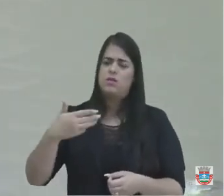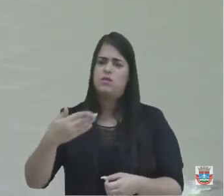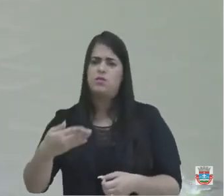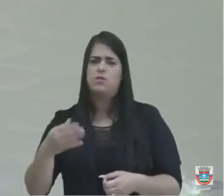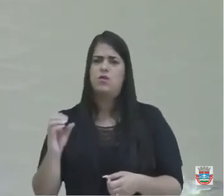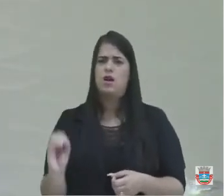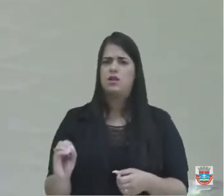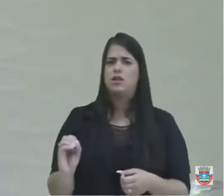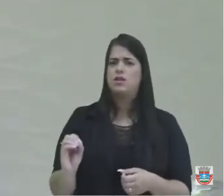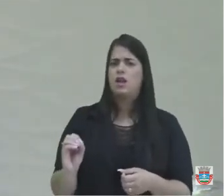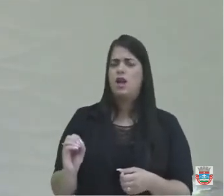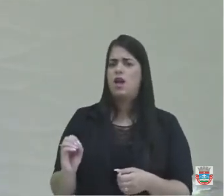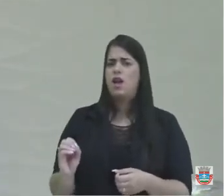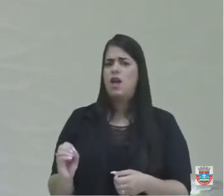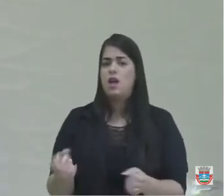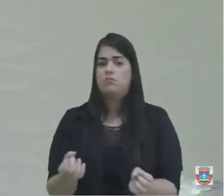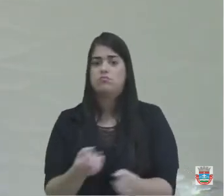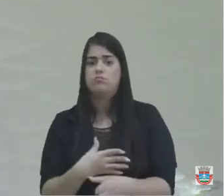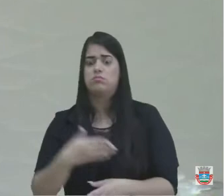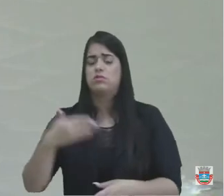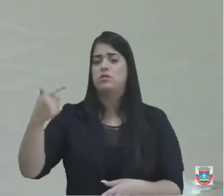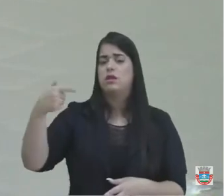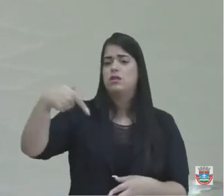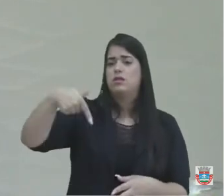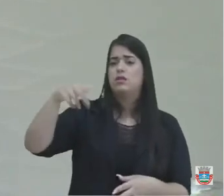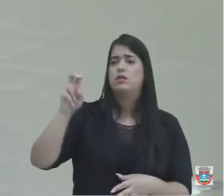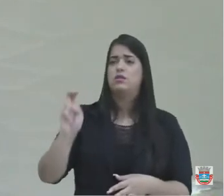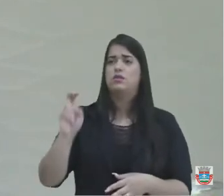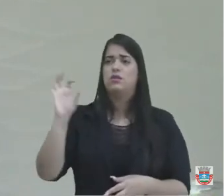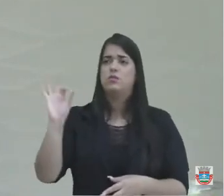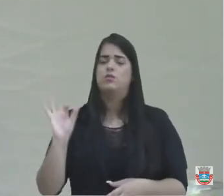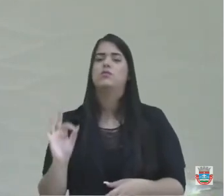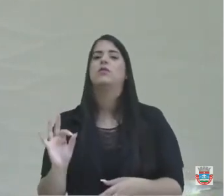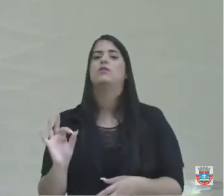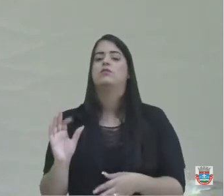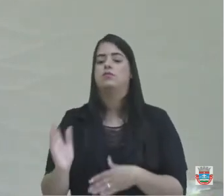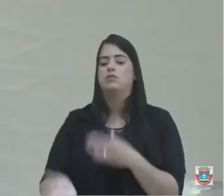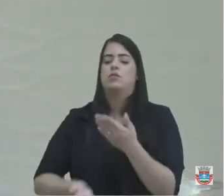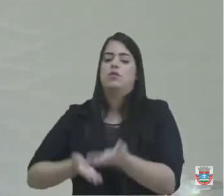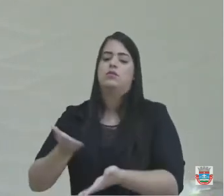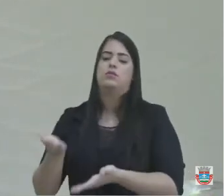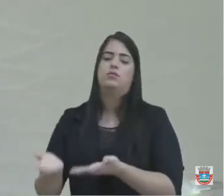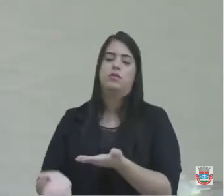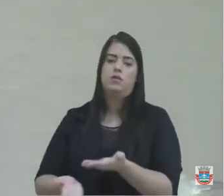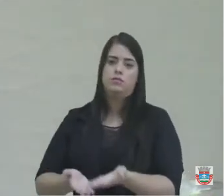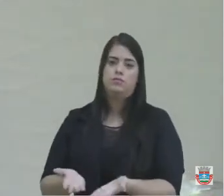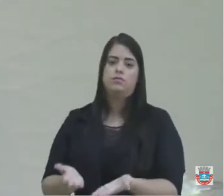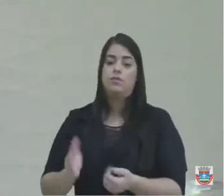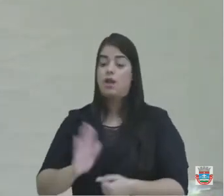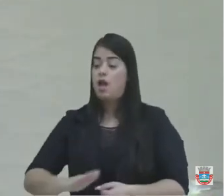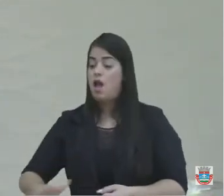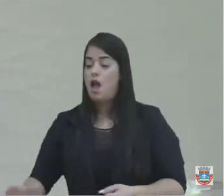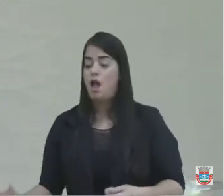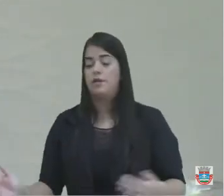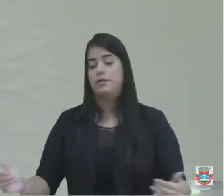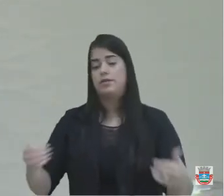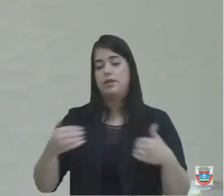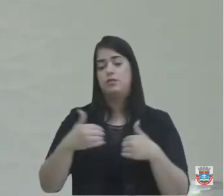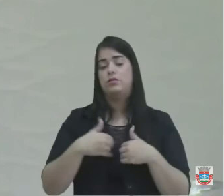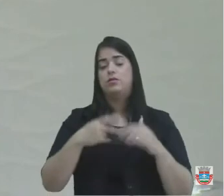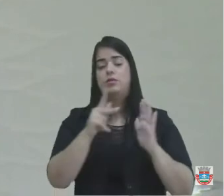por cento dos atendimentos então espero que volte aí os cem porcento e que atenda também essas crianças e esse